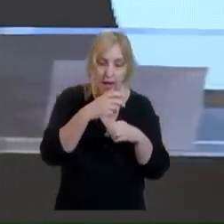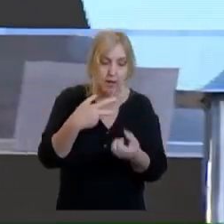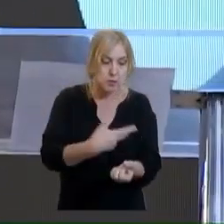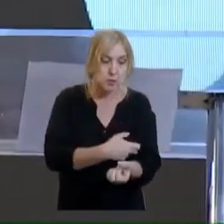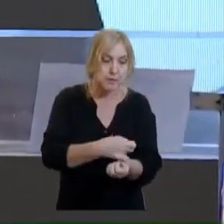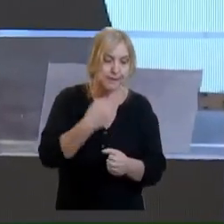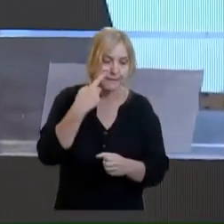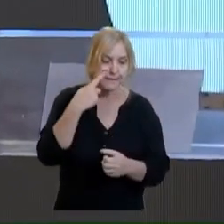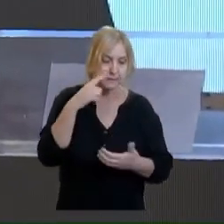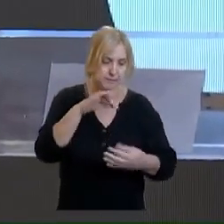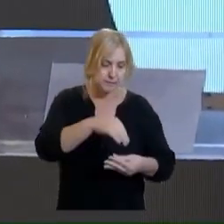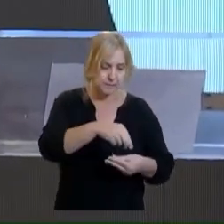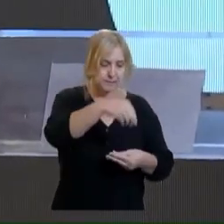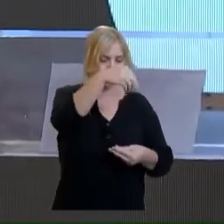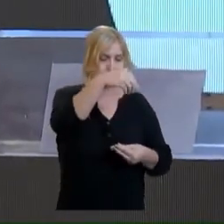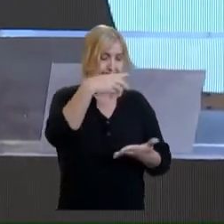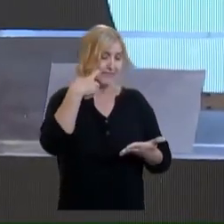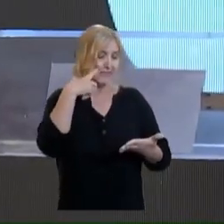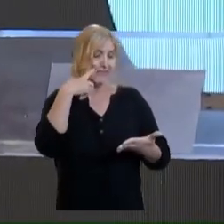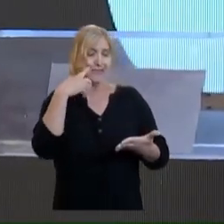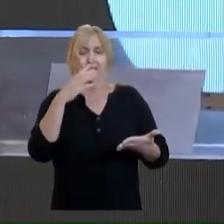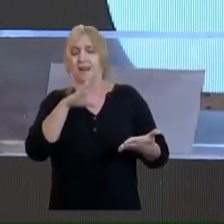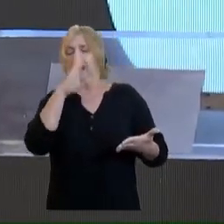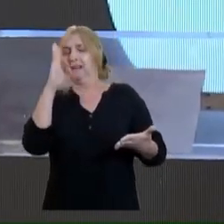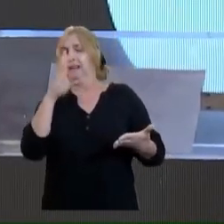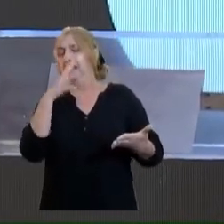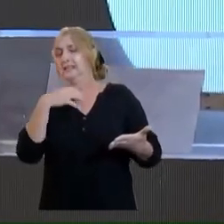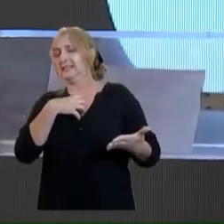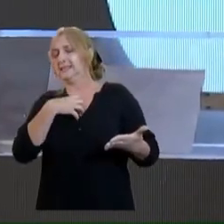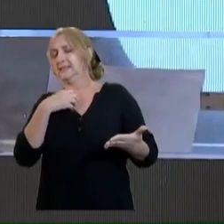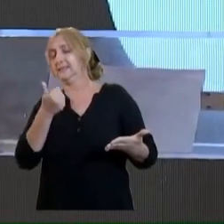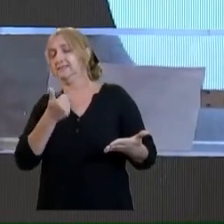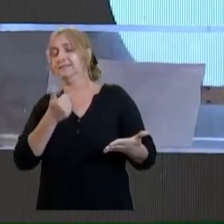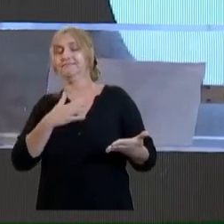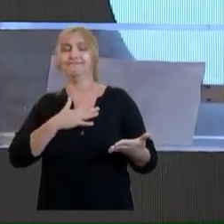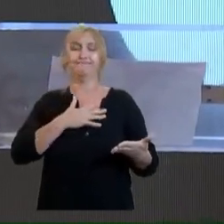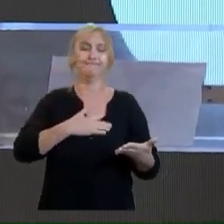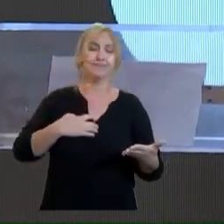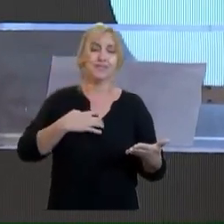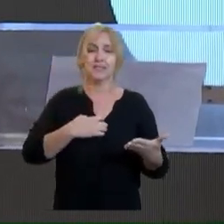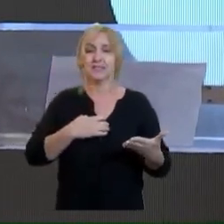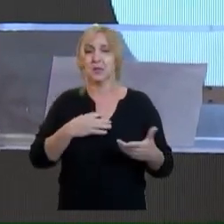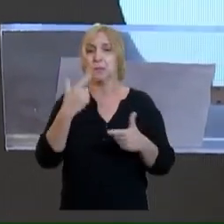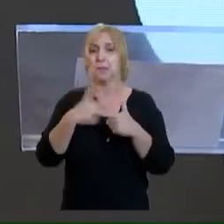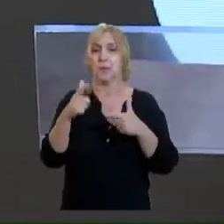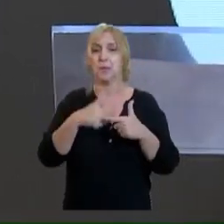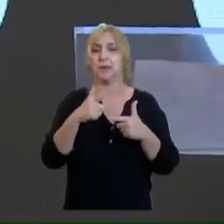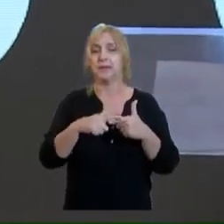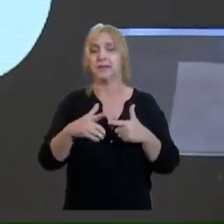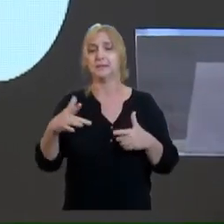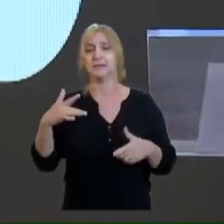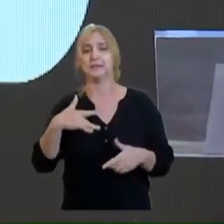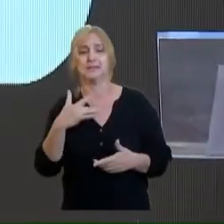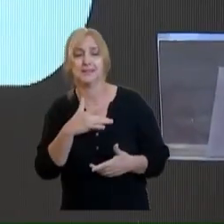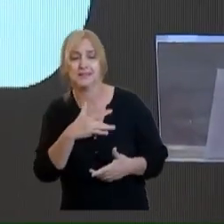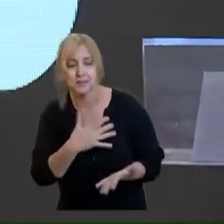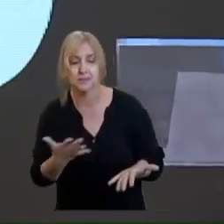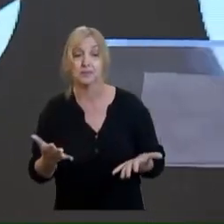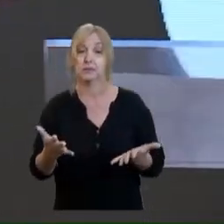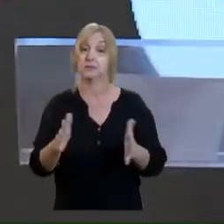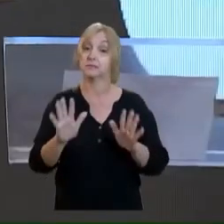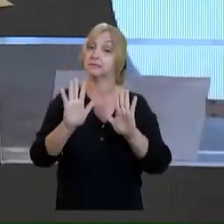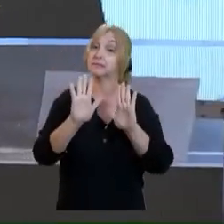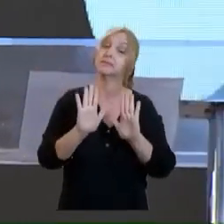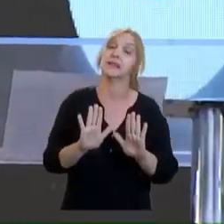e você, quando olhou assim, você quase desmaiou por estar com o corpo todo confuso, tão ruim. Mas